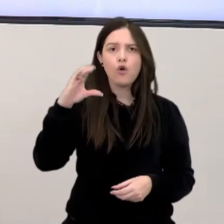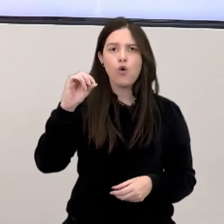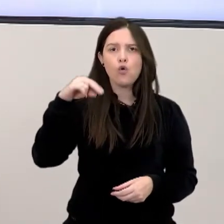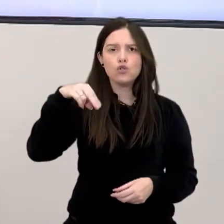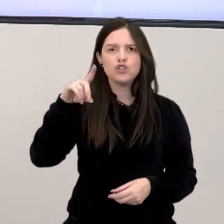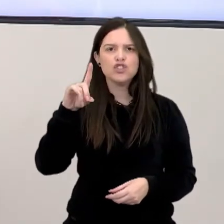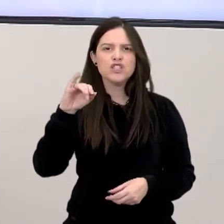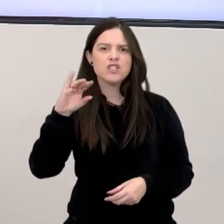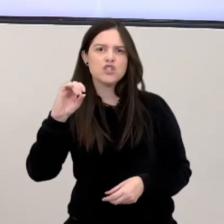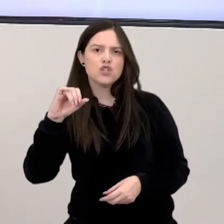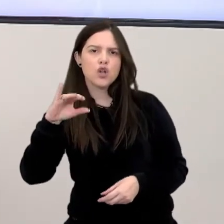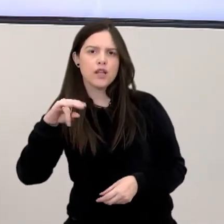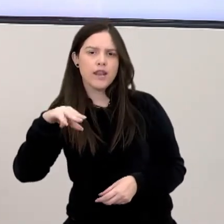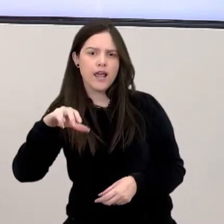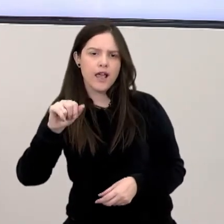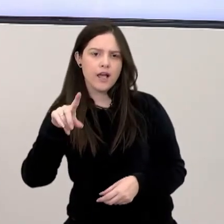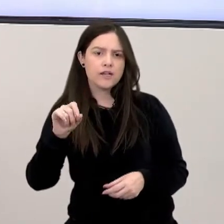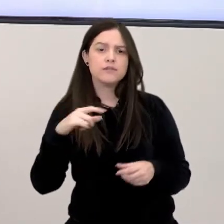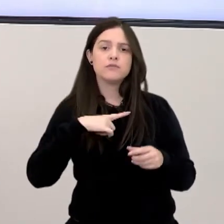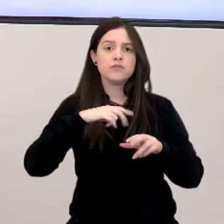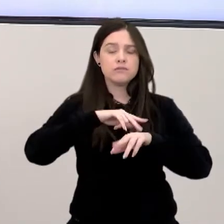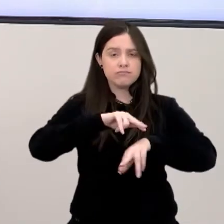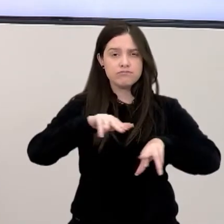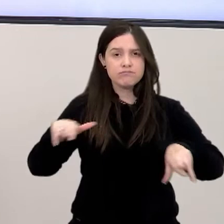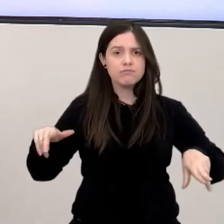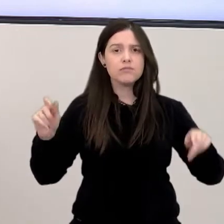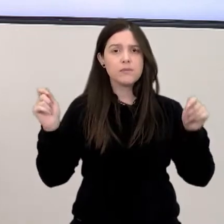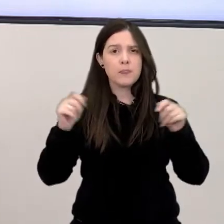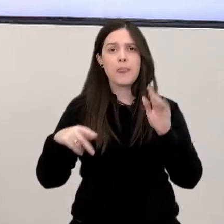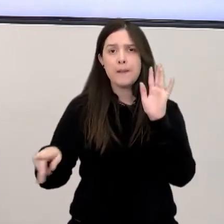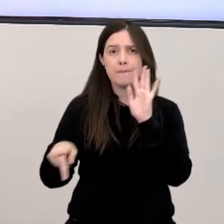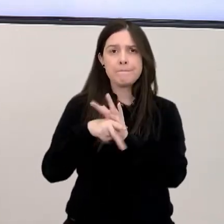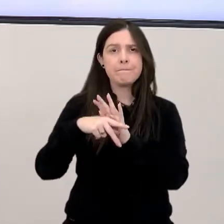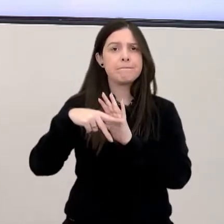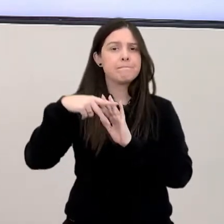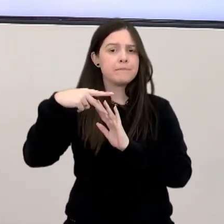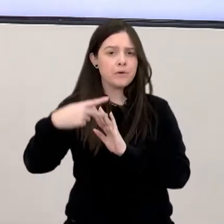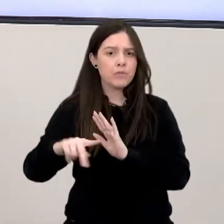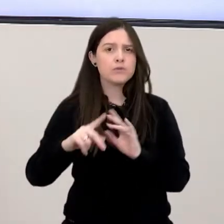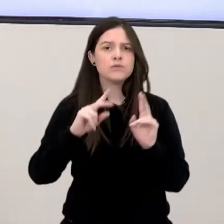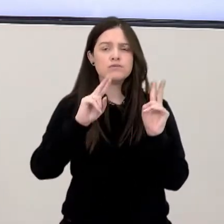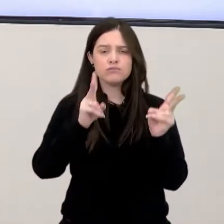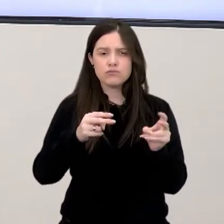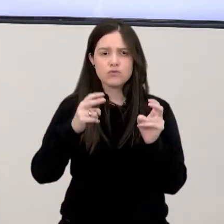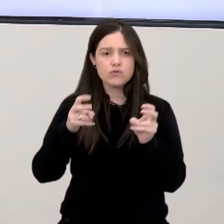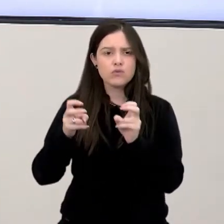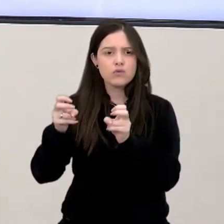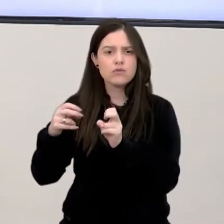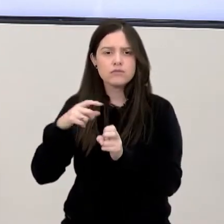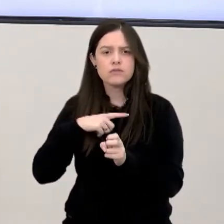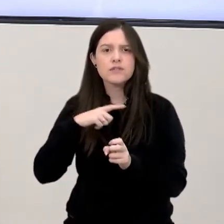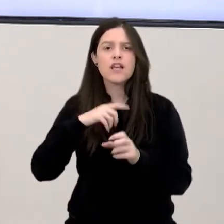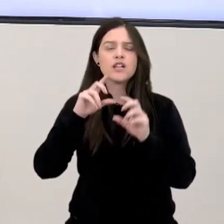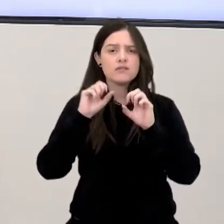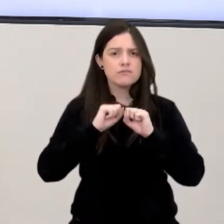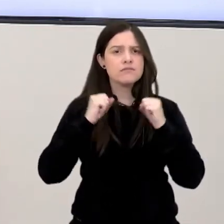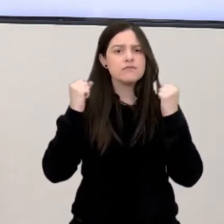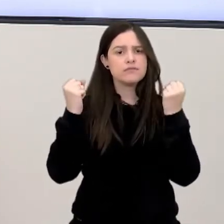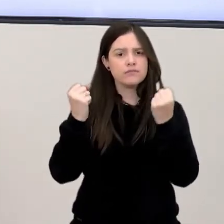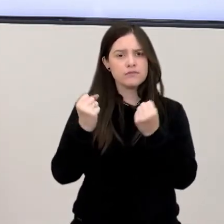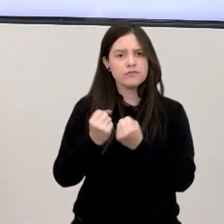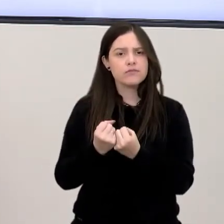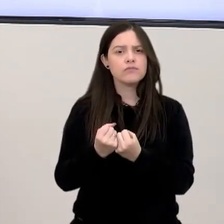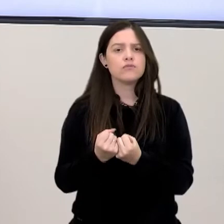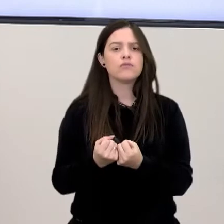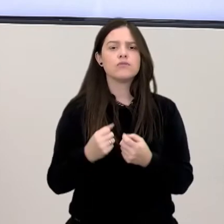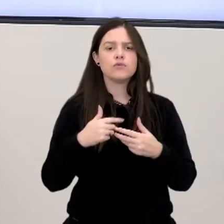elevado. Então, a ideia é que as próximas construções, né, já tenham um sistema que use esse